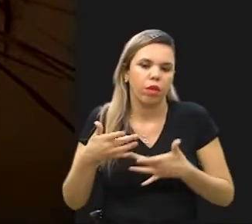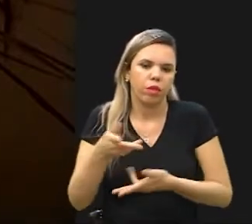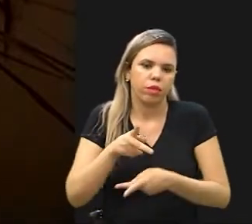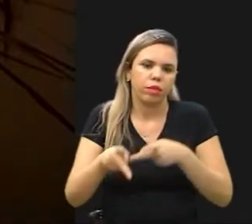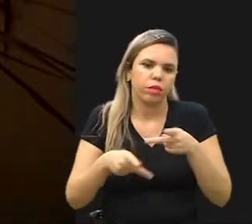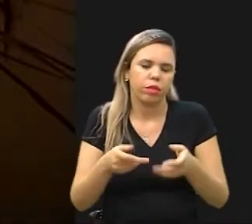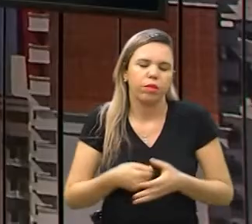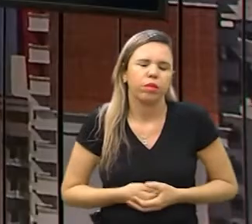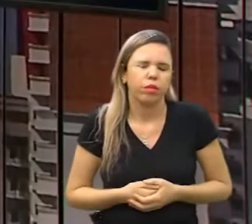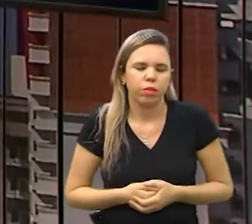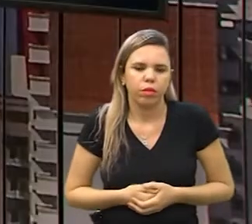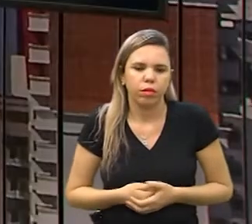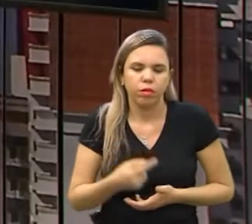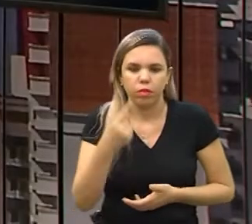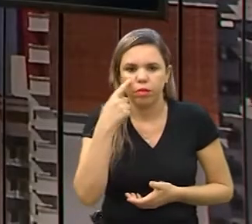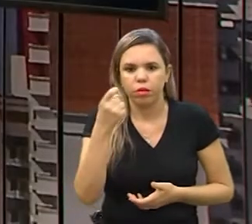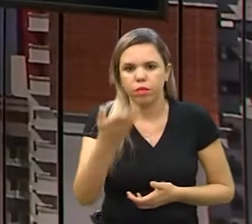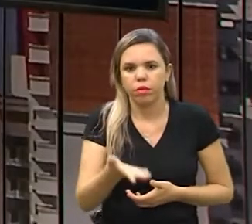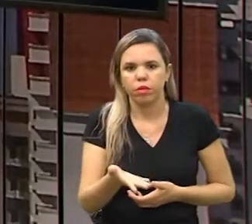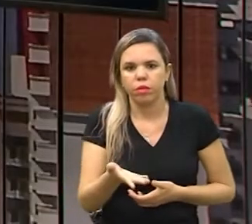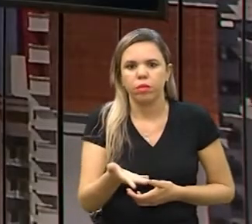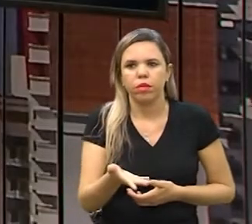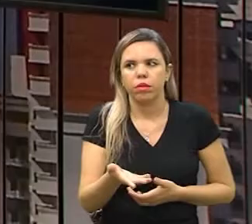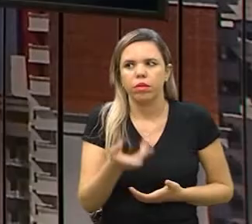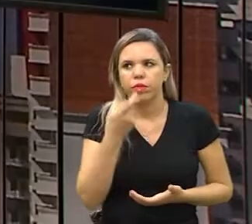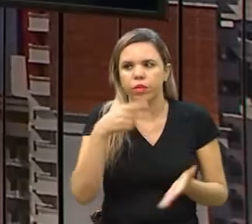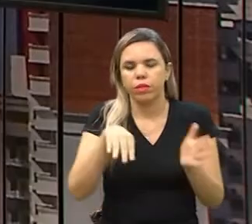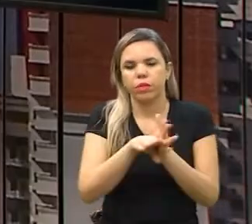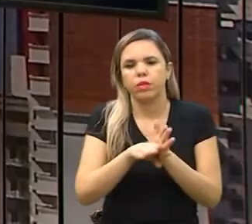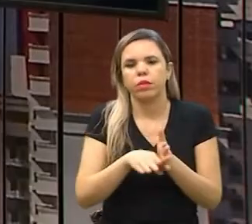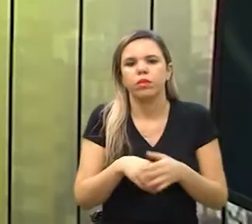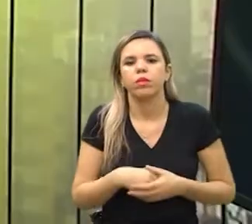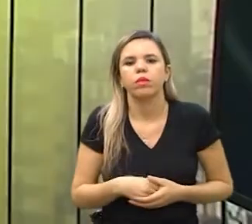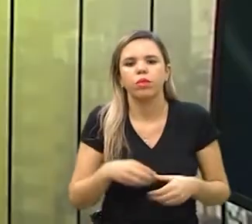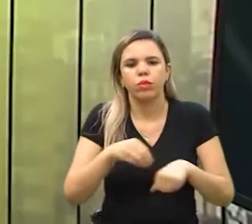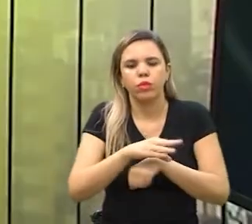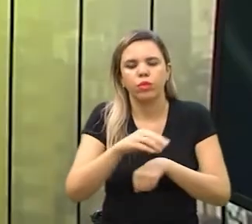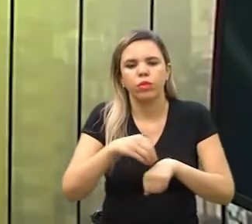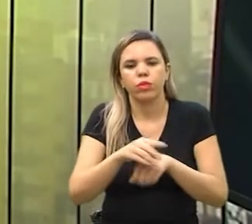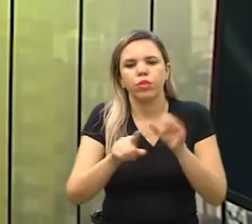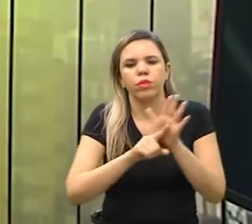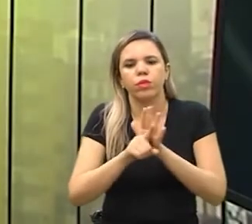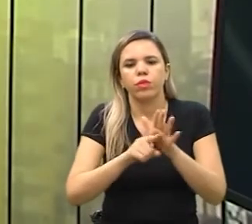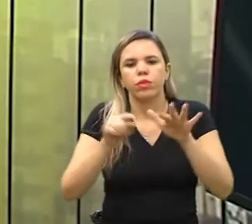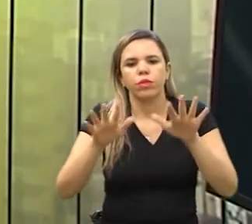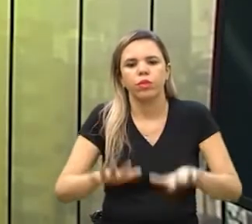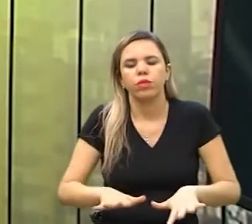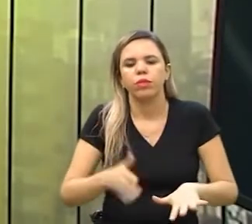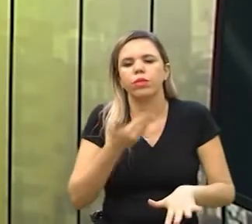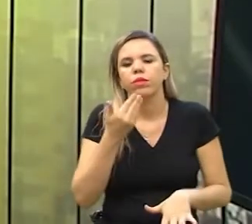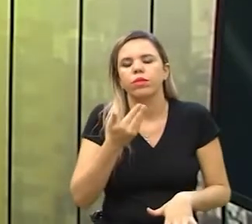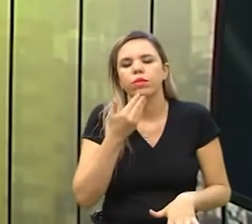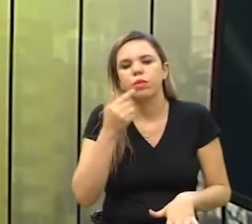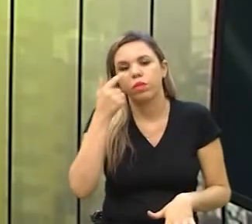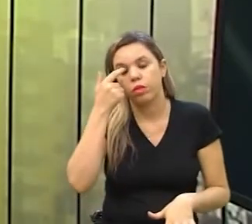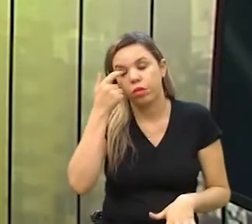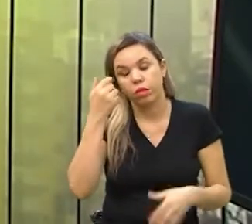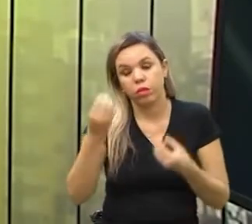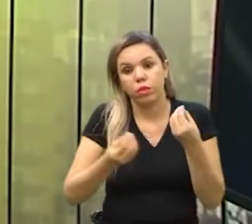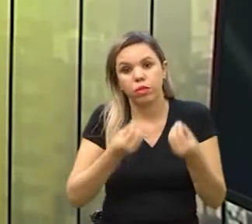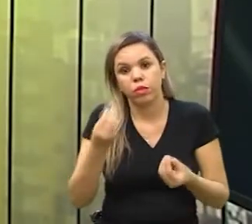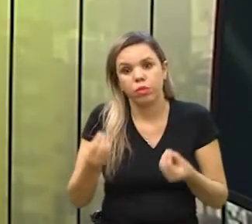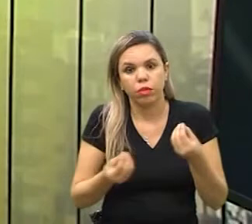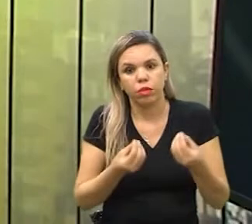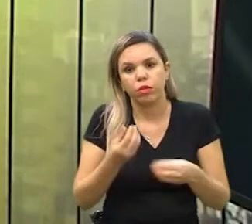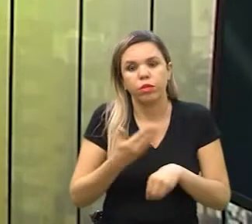bem à comunidade. E isso é muito interessante nesse ponto que eu queria chegar, Luísa, porque a gente trouxe alguns dados aqui para ficar mais fácil entender